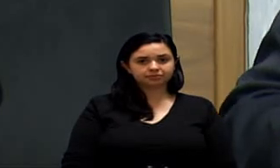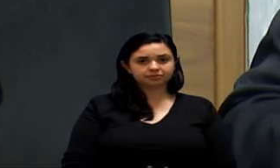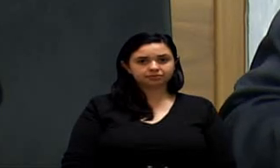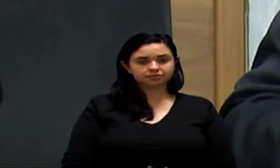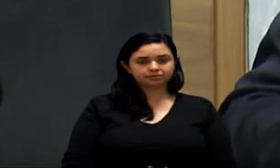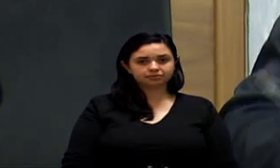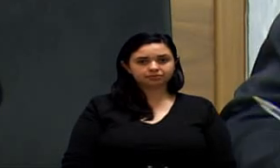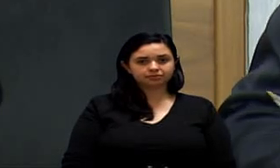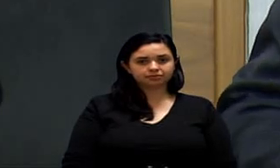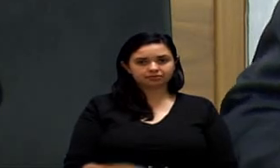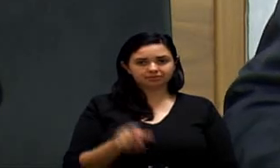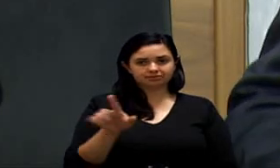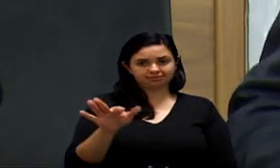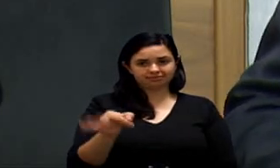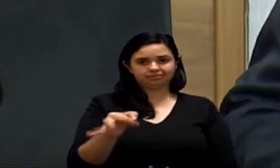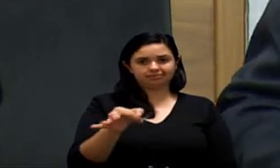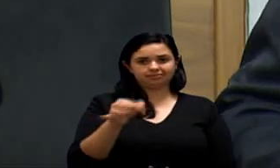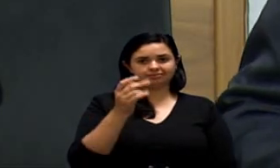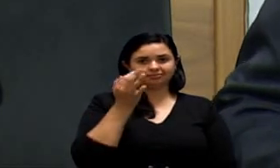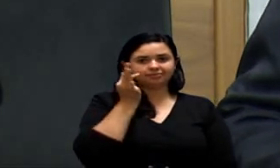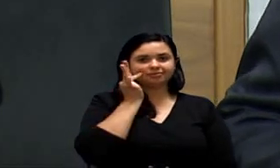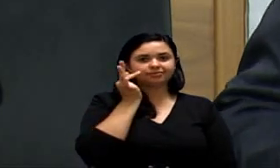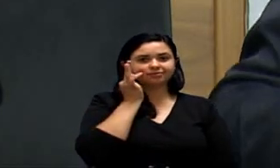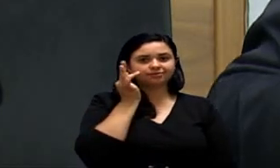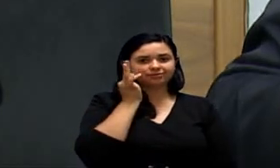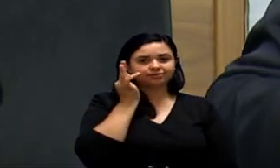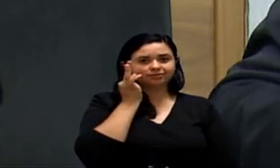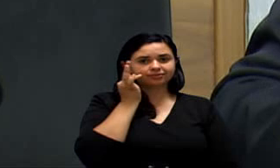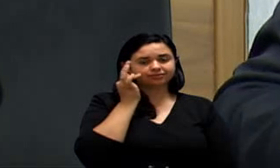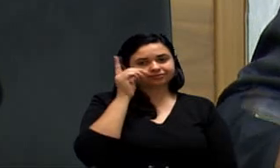Né, França? O Xandão aí é duro.